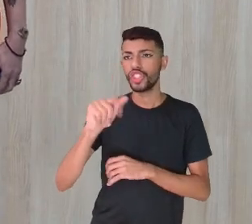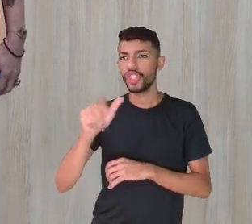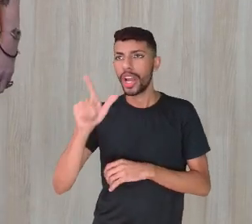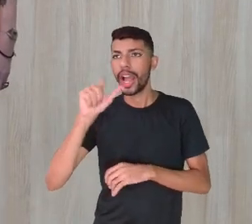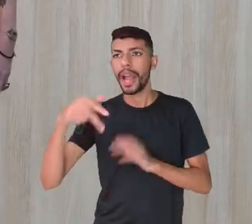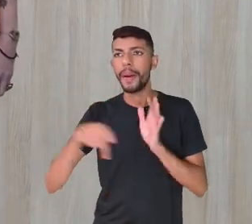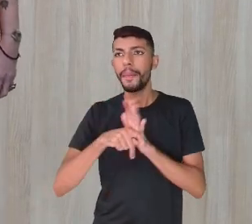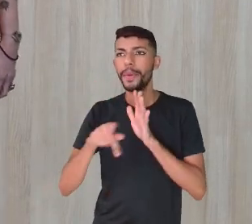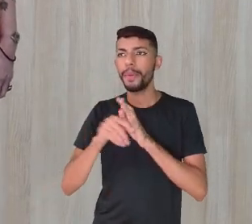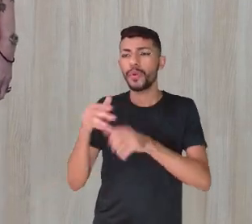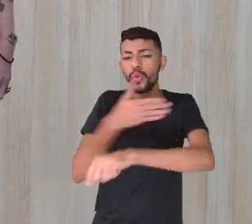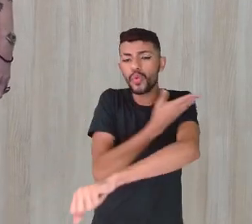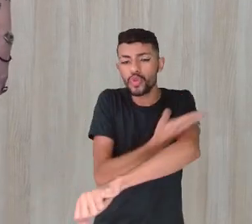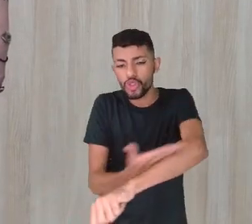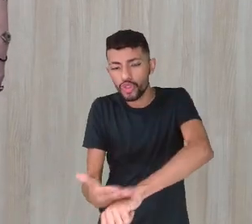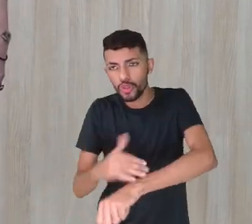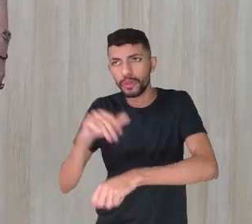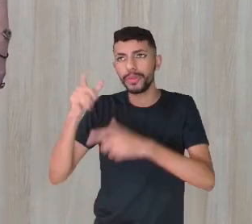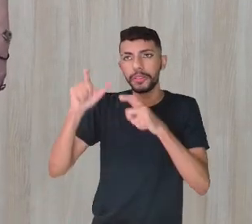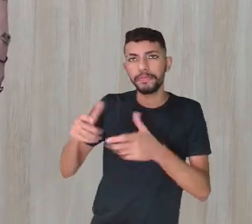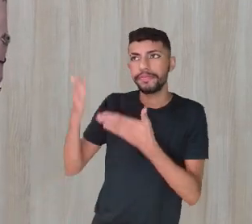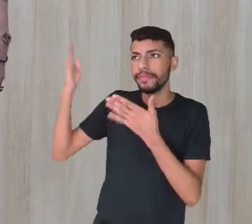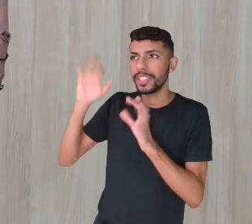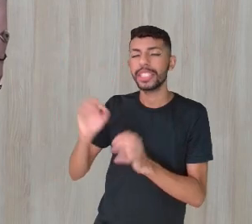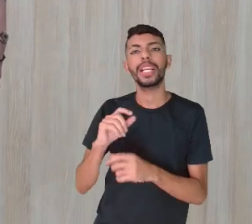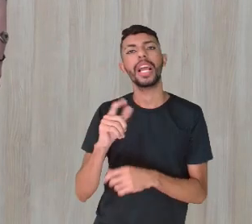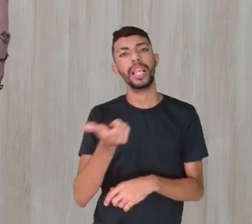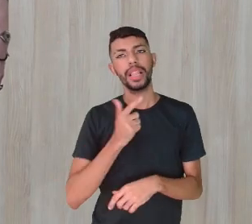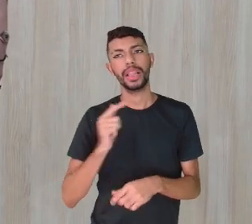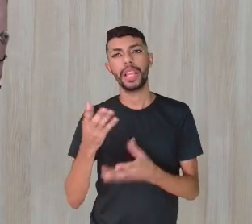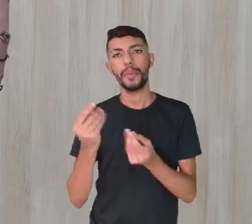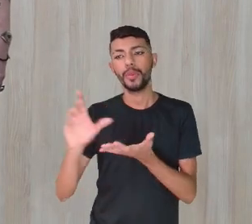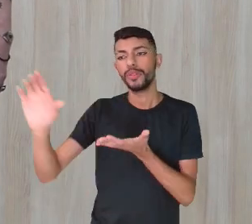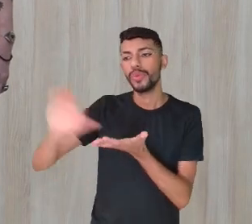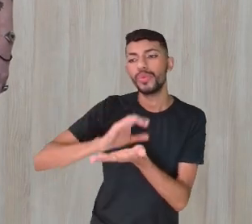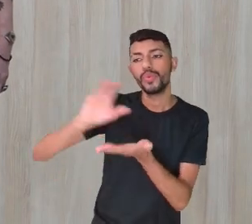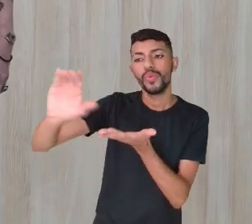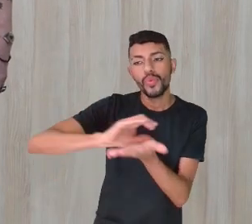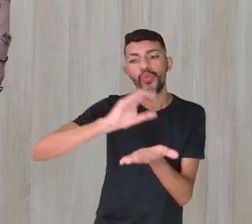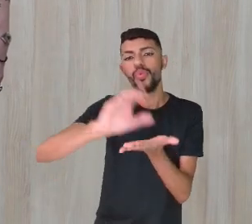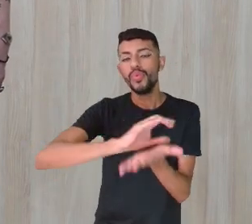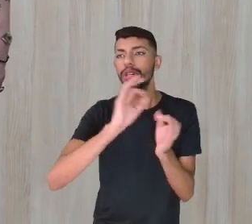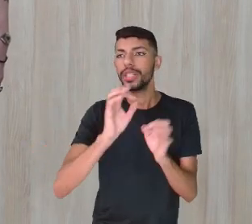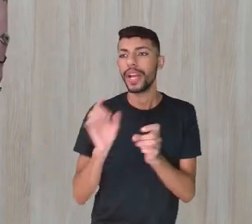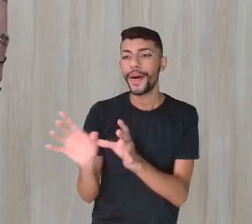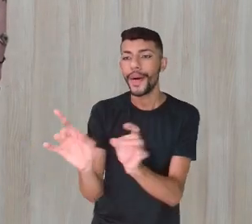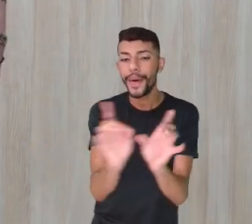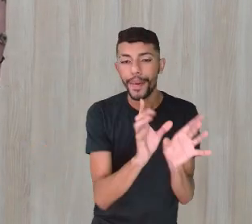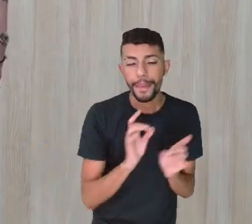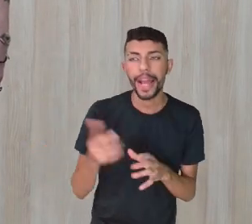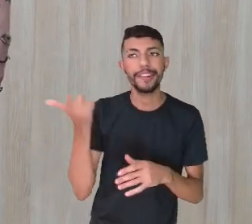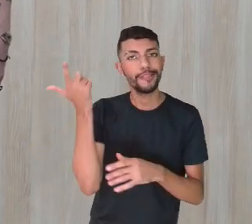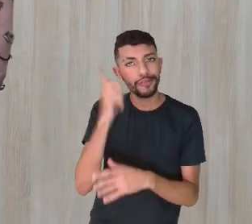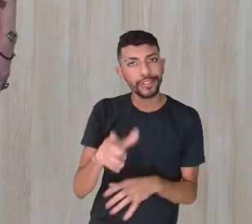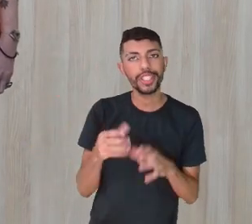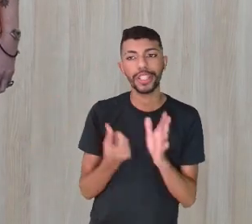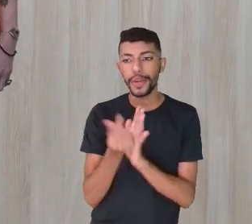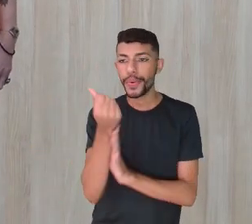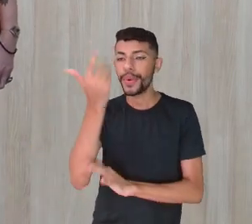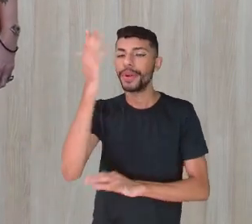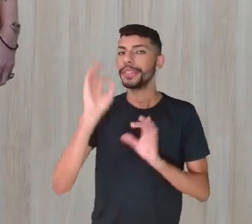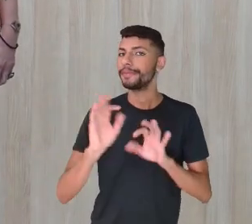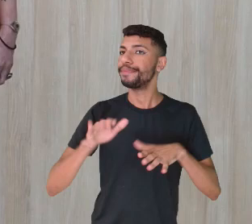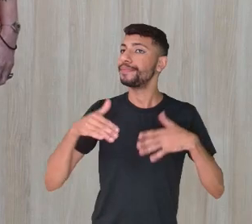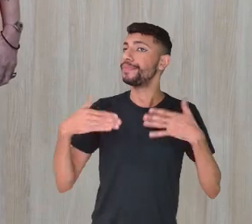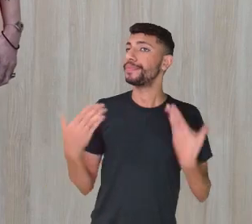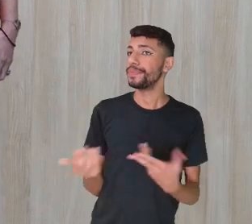tradição nessas regiões e era muito lucrativo, né, o comércio desse produto. E aí, com essa